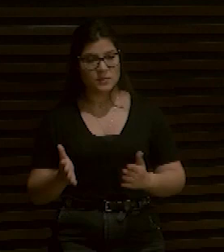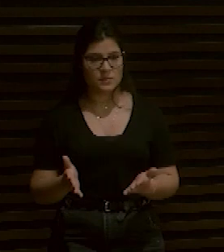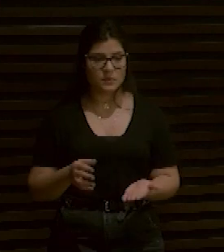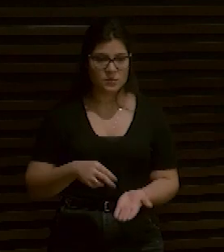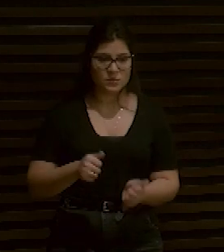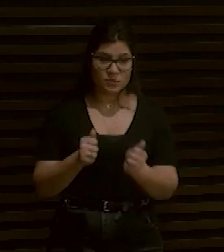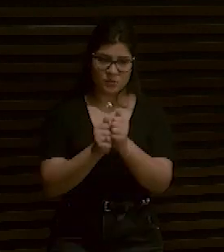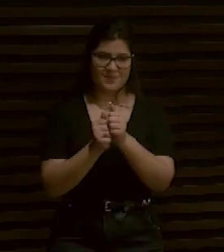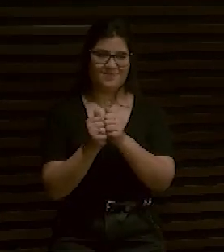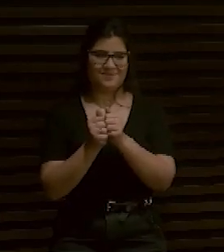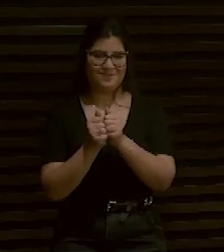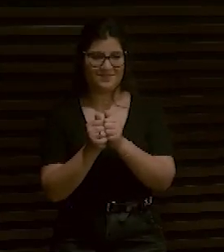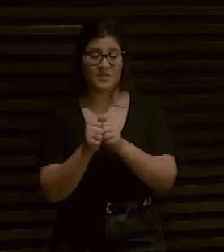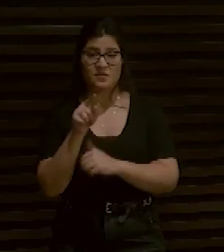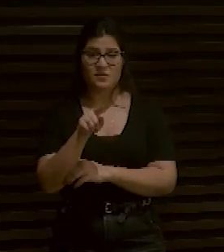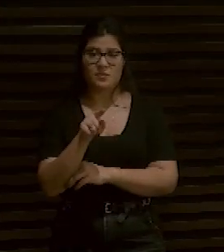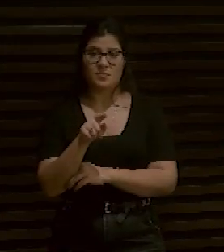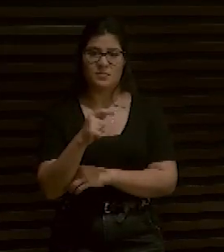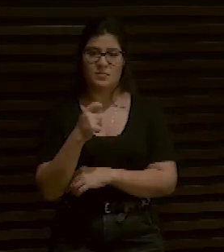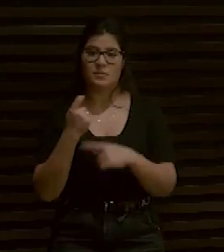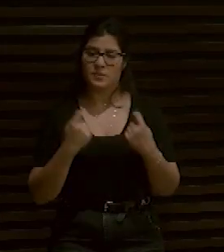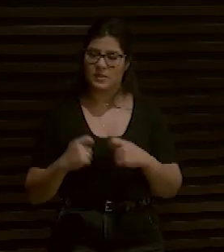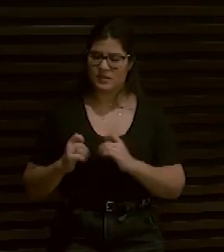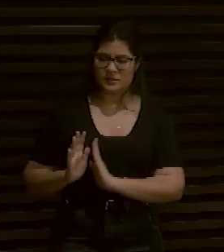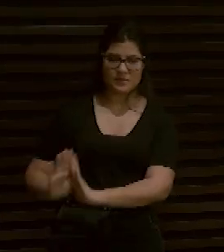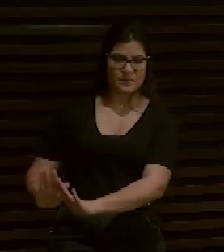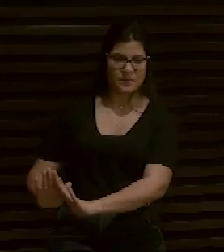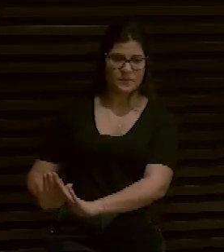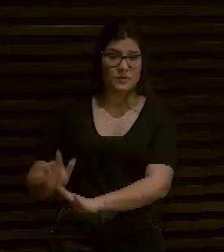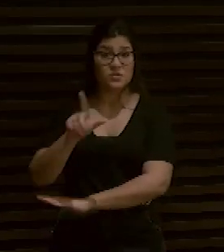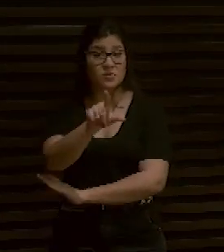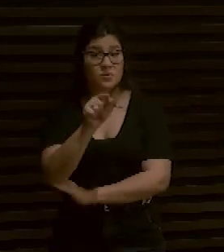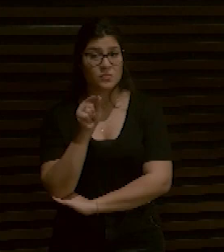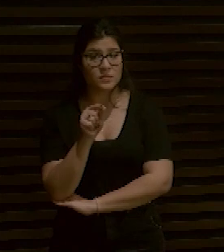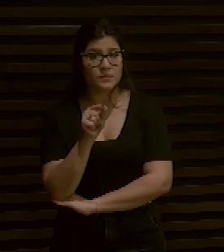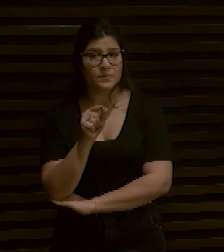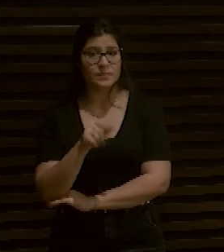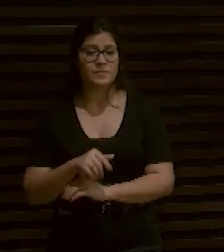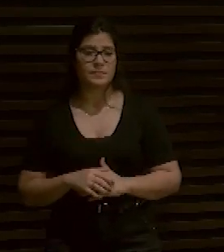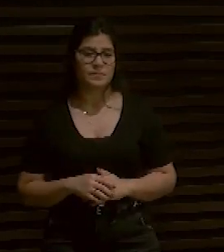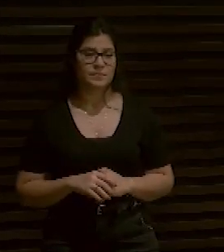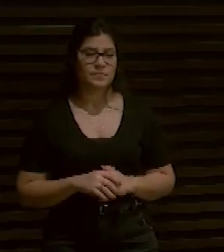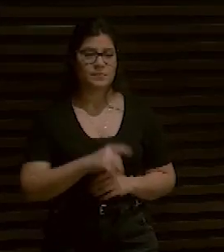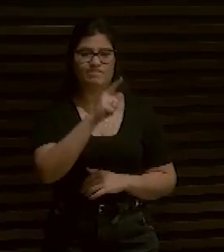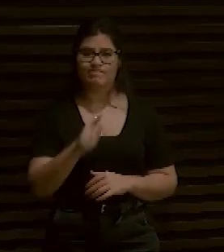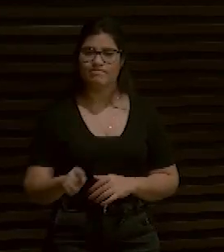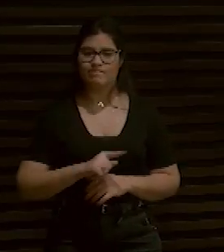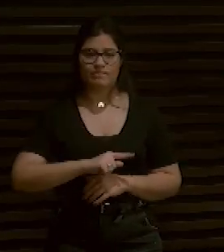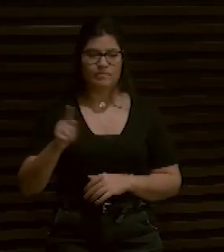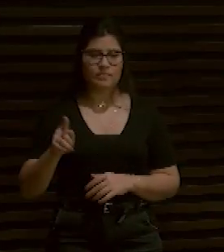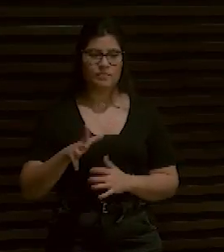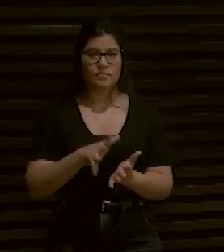obra. É você que tem que se livrar disso, irmão. É você que tem que deletar esses aplicativos. É você que tem que parar de assistir esse